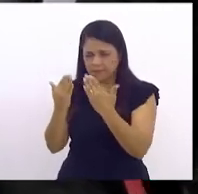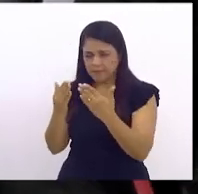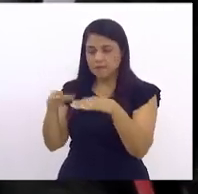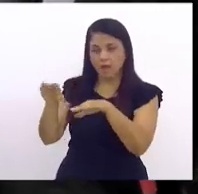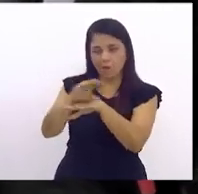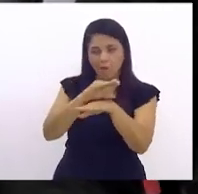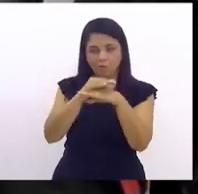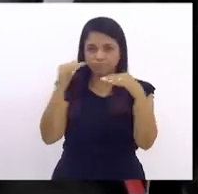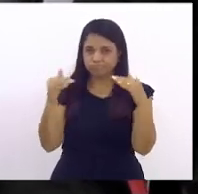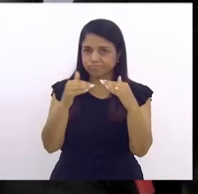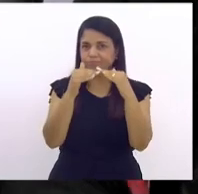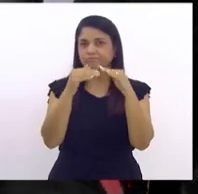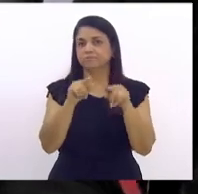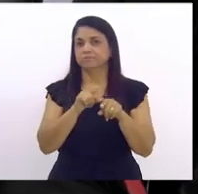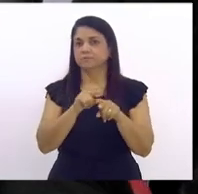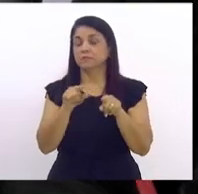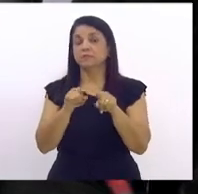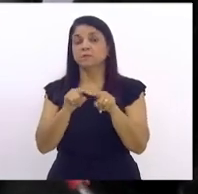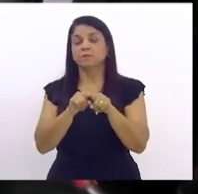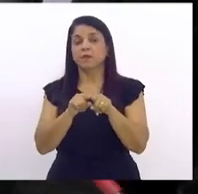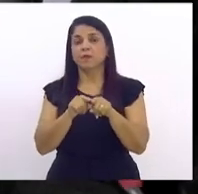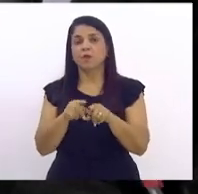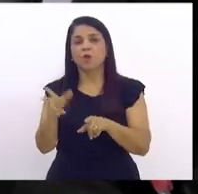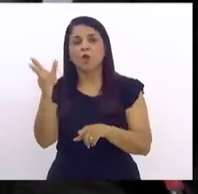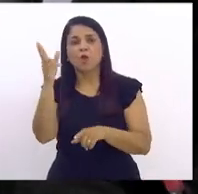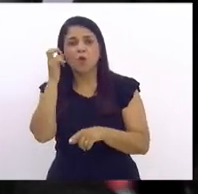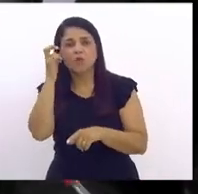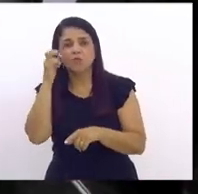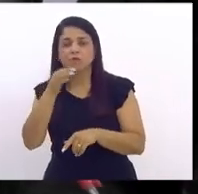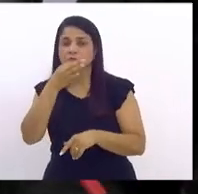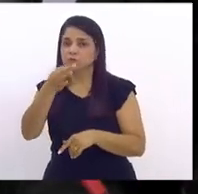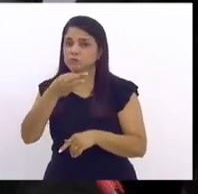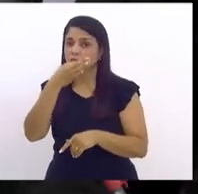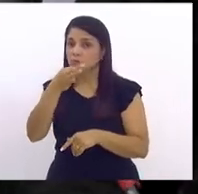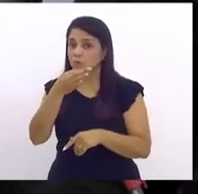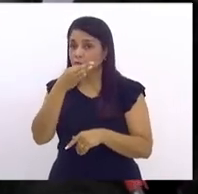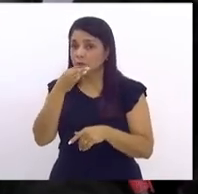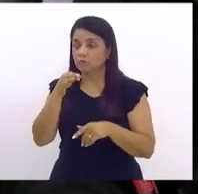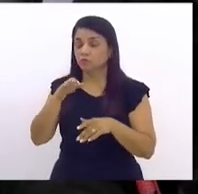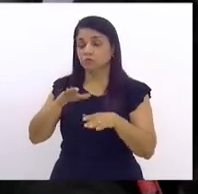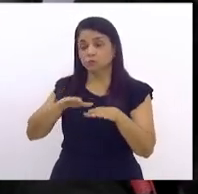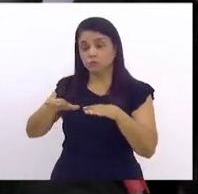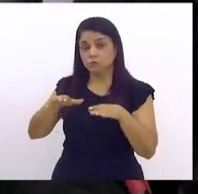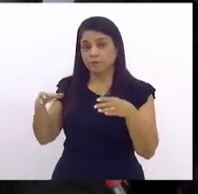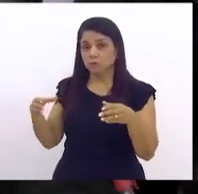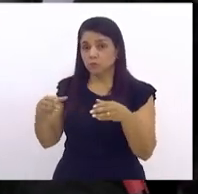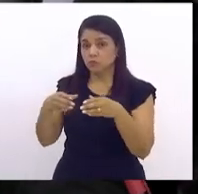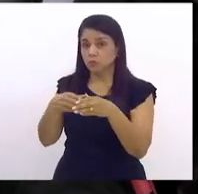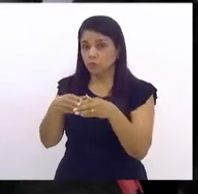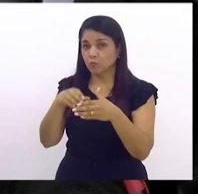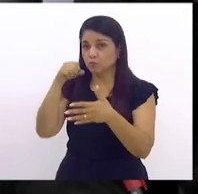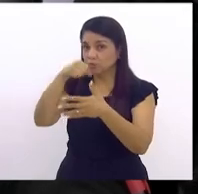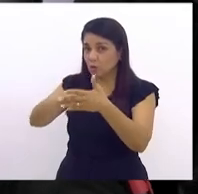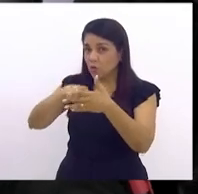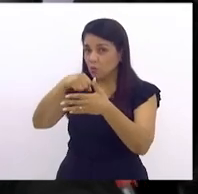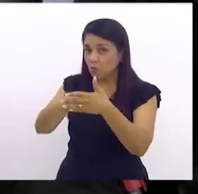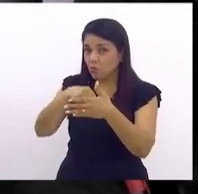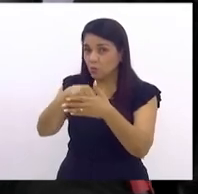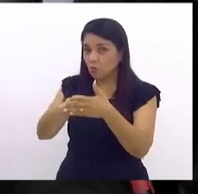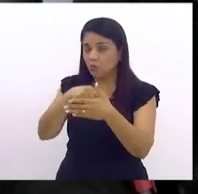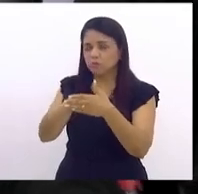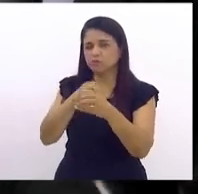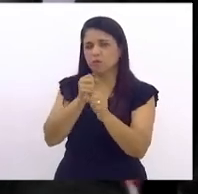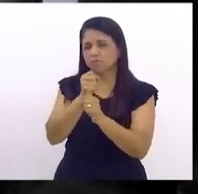constitucionalidade, mas vai também ouvir o argumento daqueles e daquelas que têm já uma luta